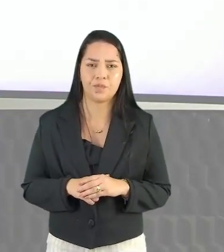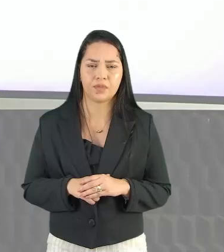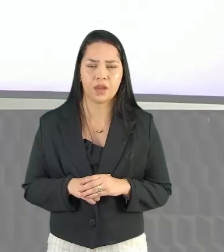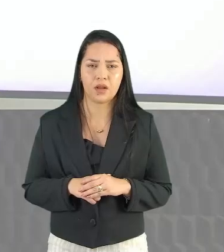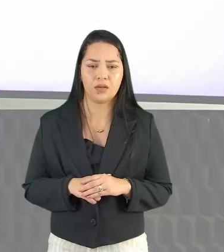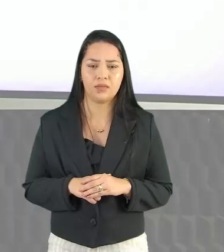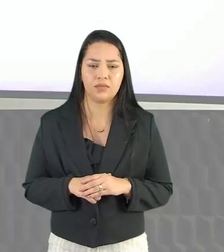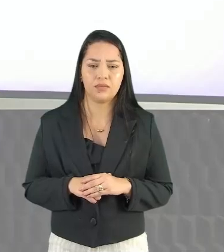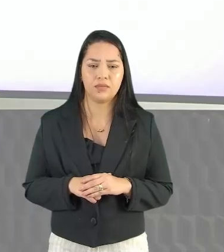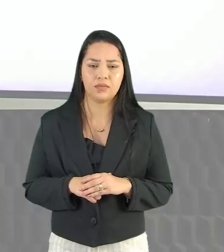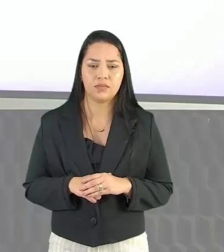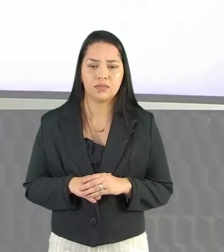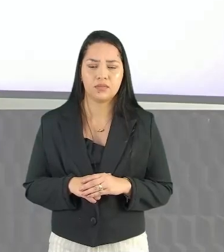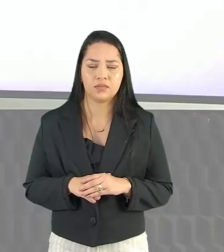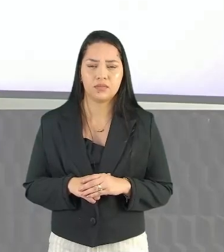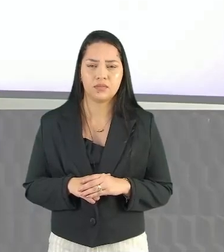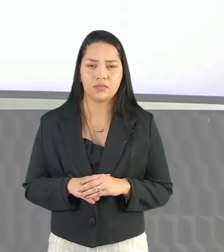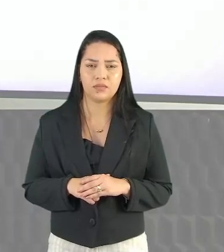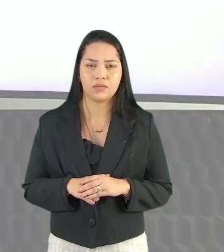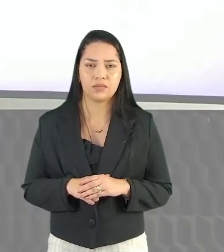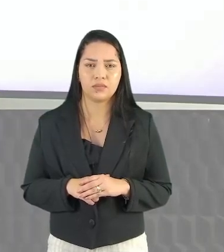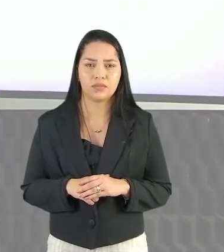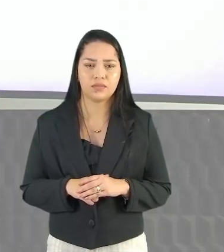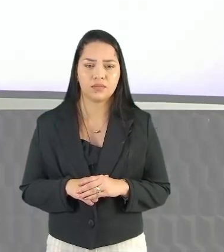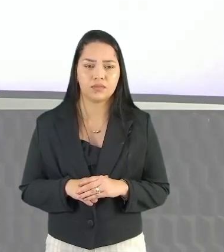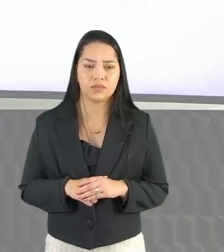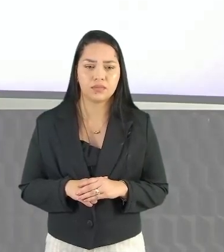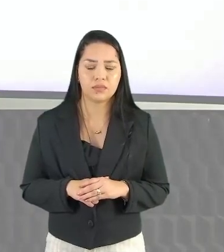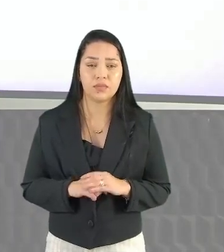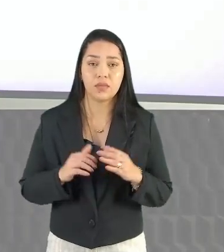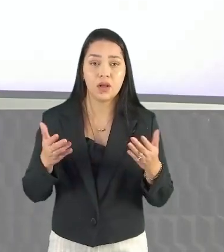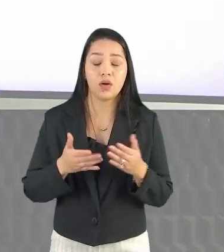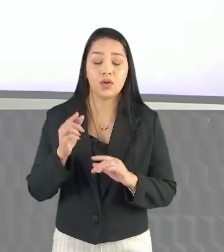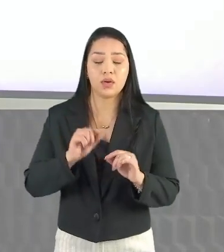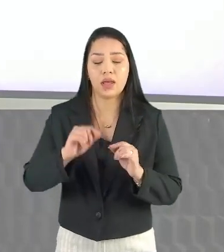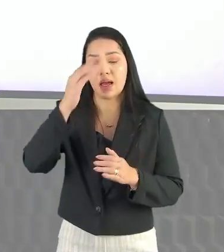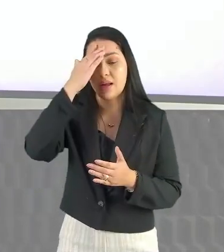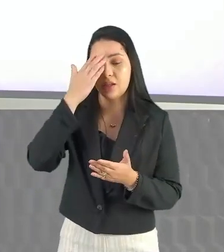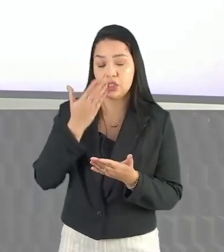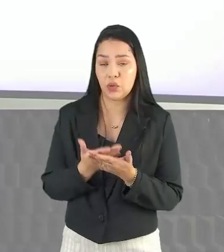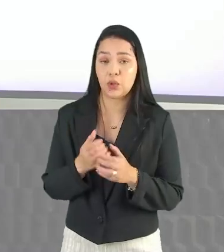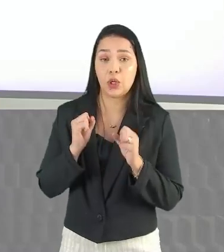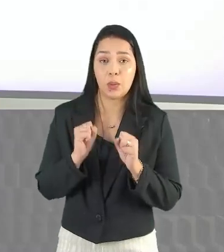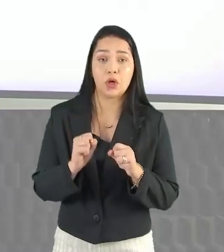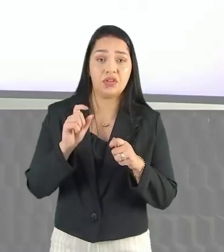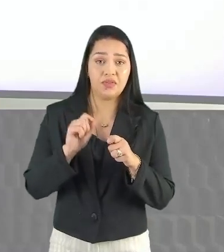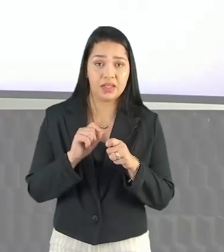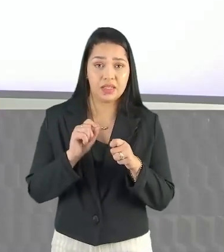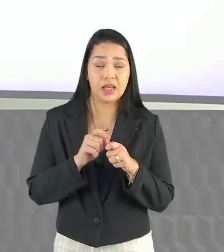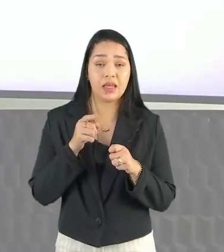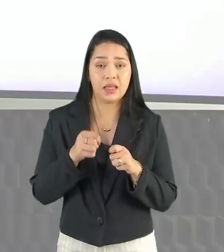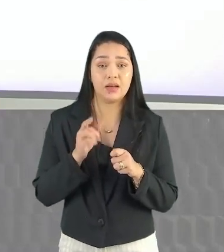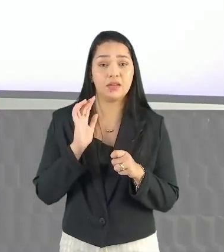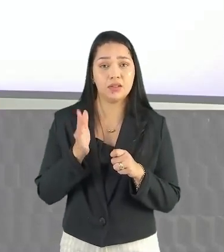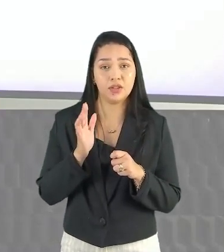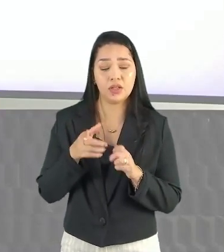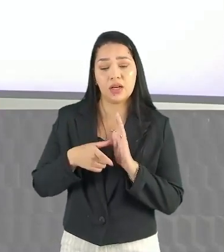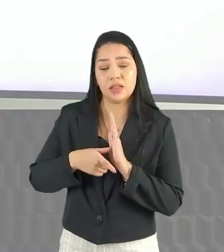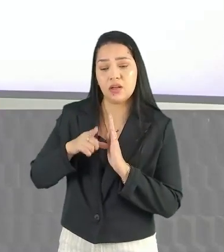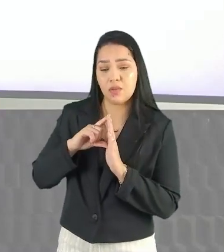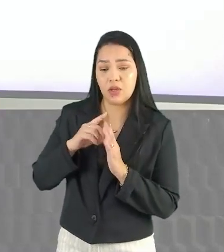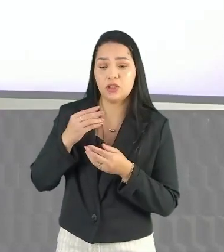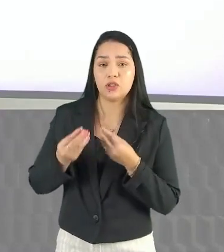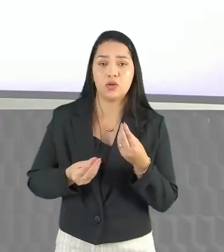da oficialidade após a queda do regime imperial. Então, os oficiais da Marinha acreditavam que poderiam ainda fazer aquilo que faziam anteriormente